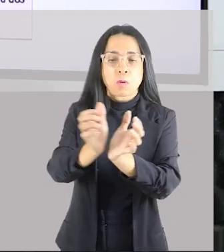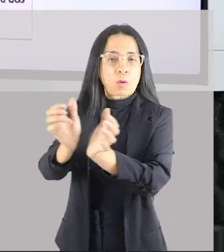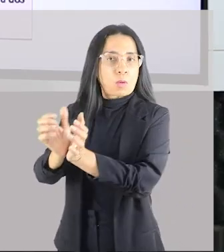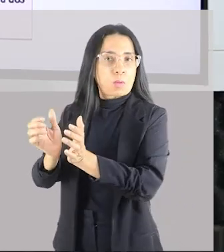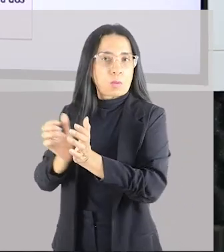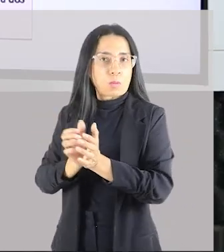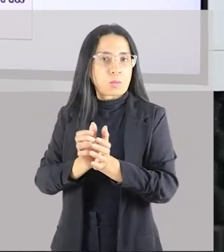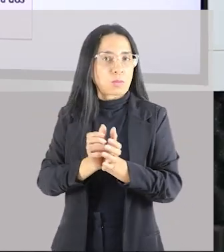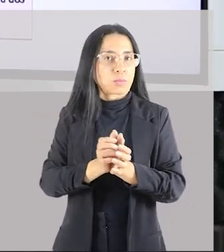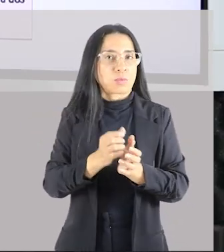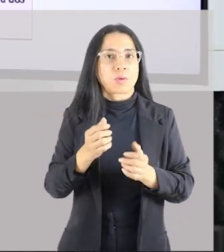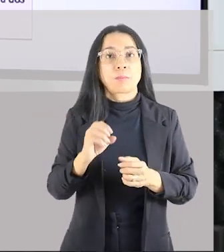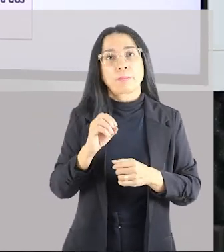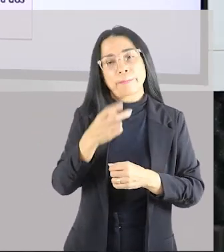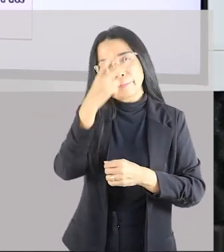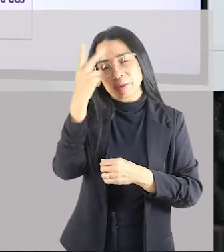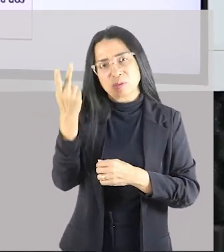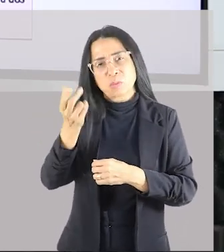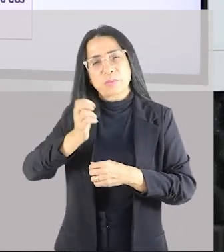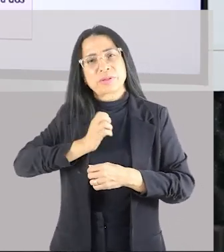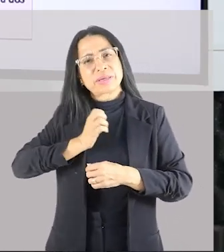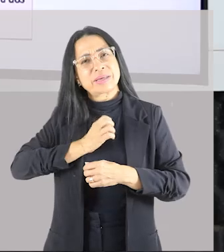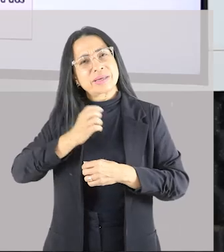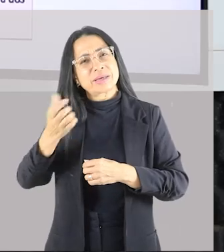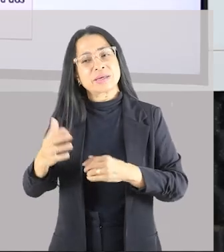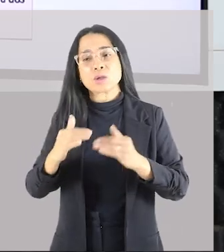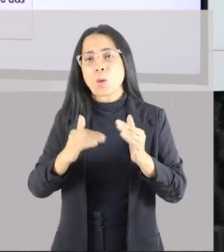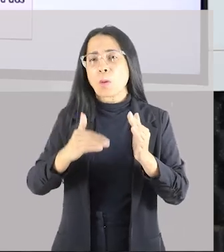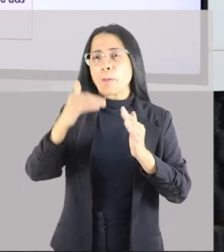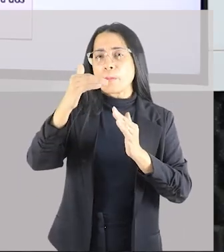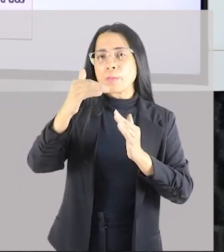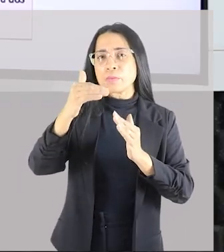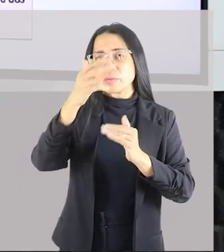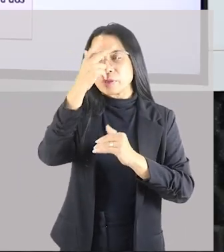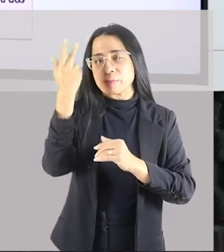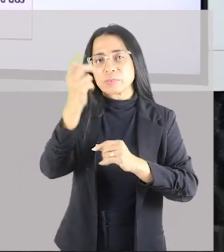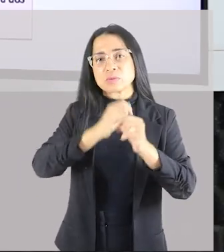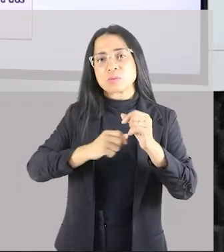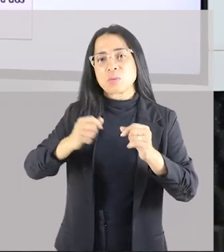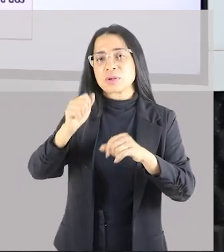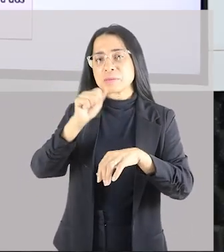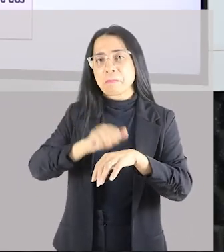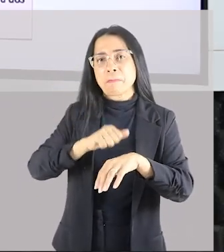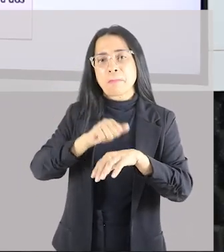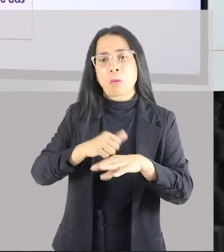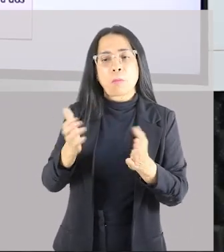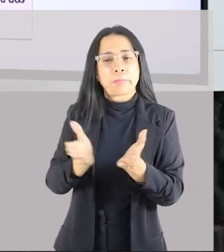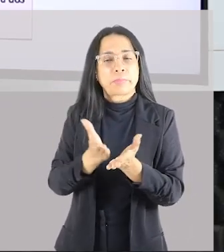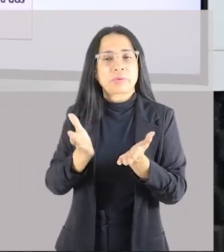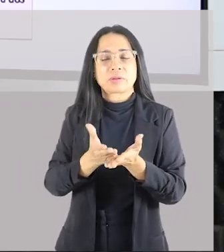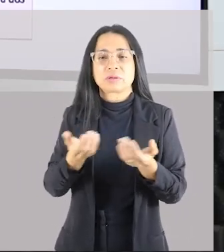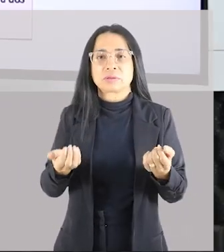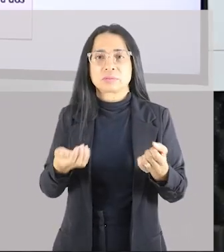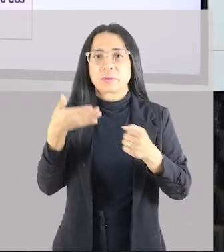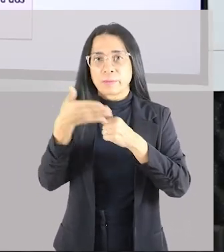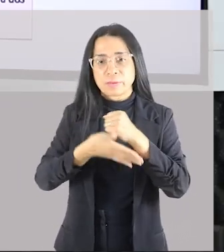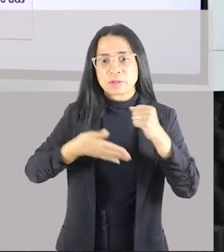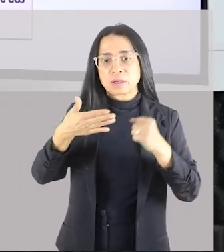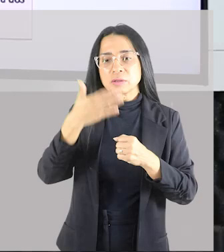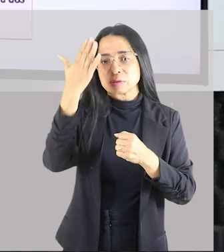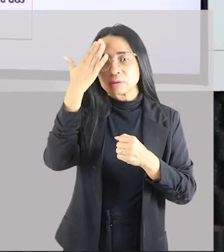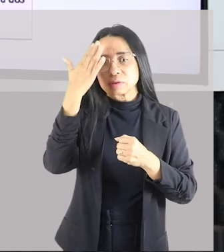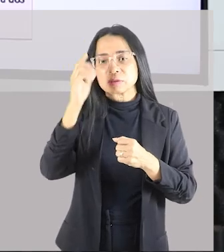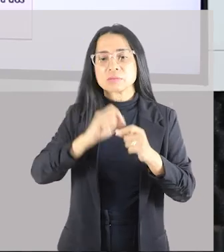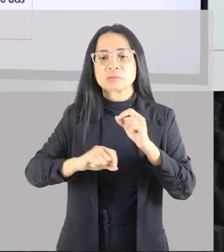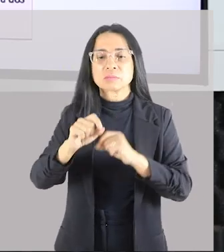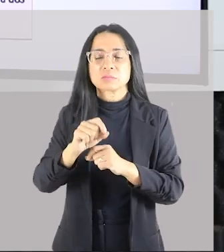gente muito rica e gente muito pobre, aprofundando e acentuando as desigualdades. Com base nesse entendimento,